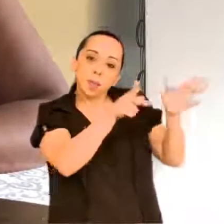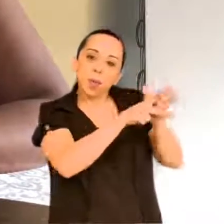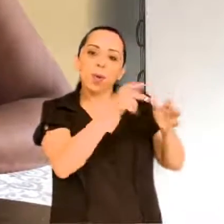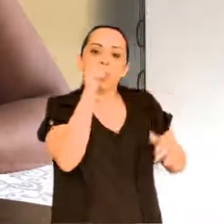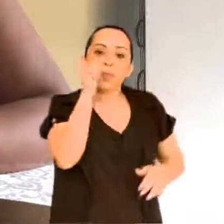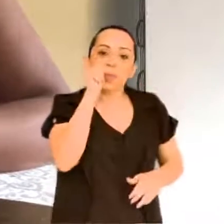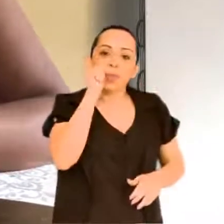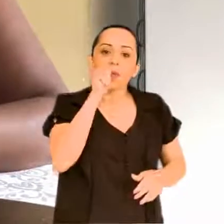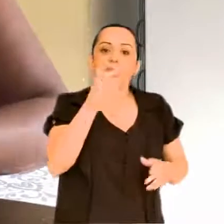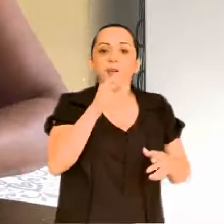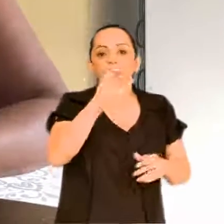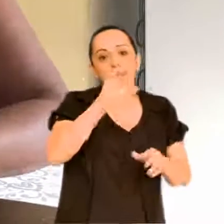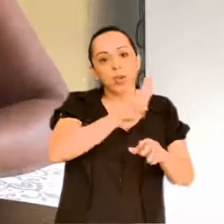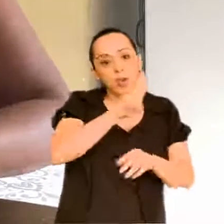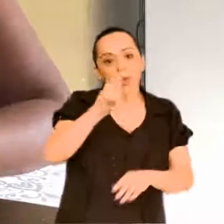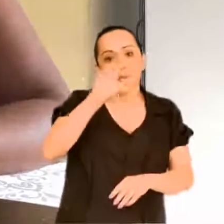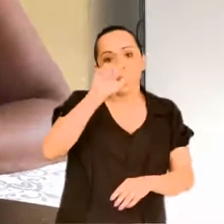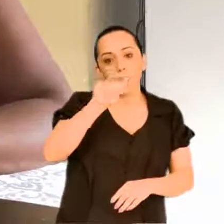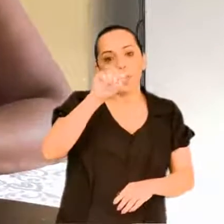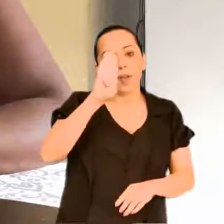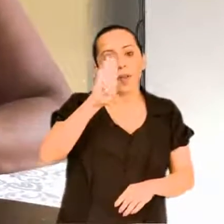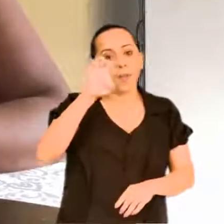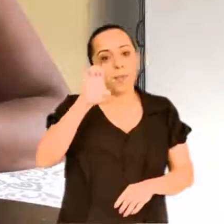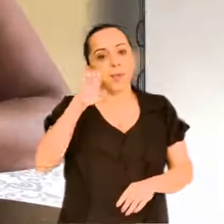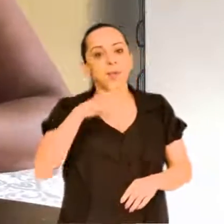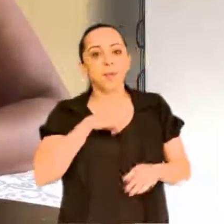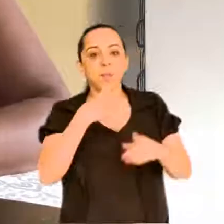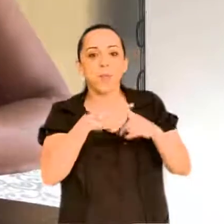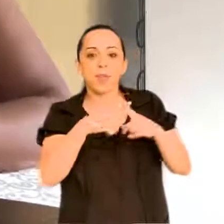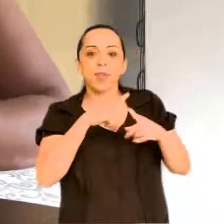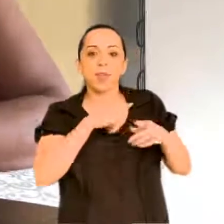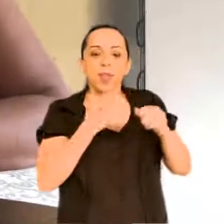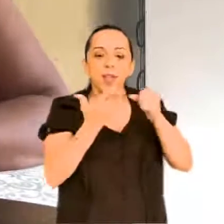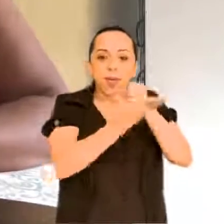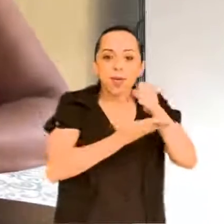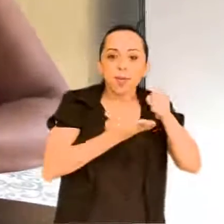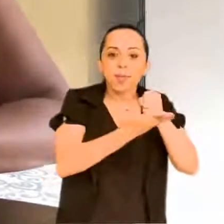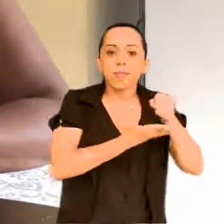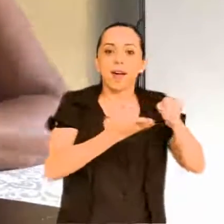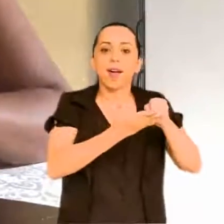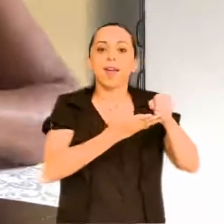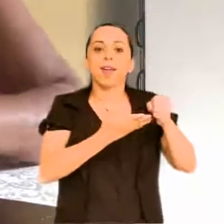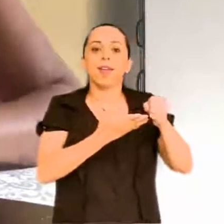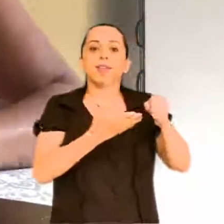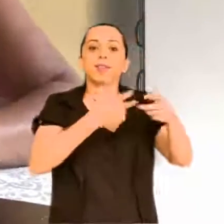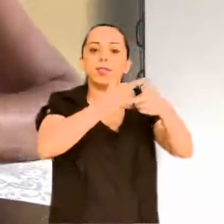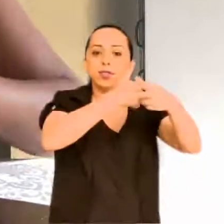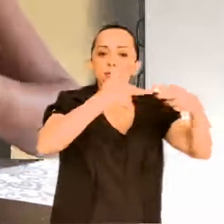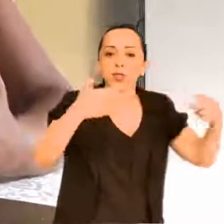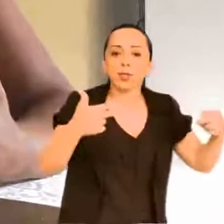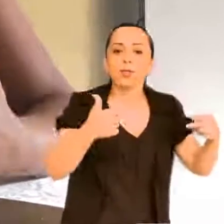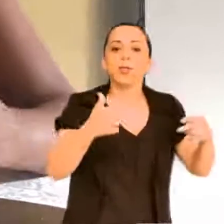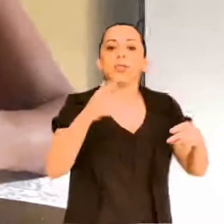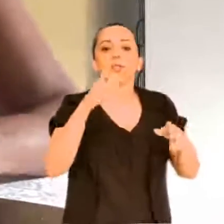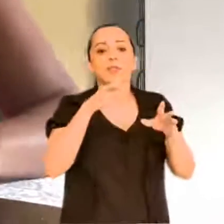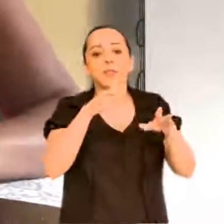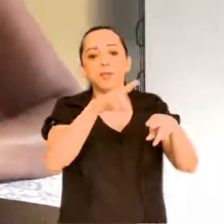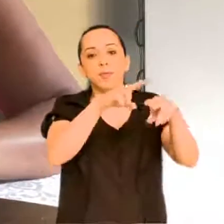percussivo, mais feminino, né? Ele tem este nome exatamente porque ele tem toda a